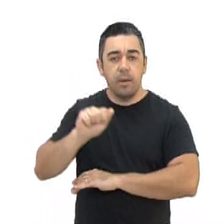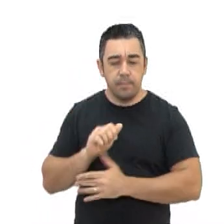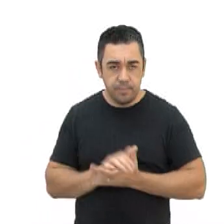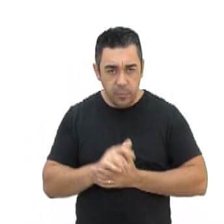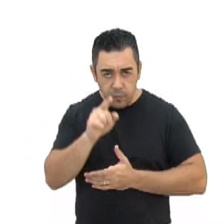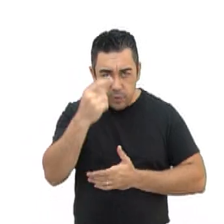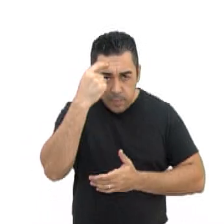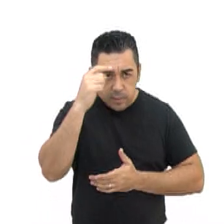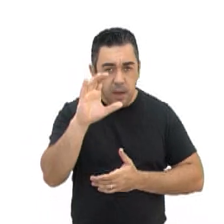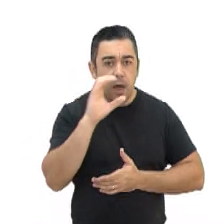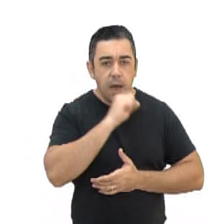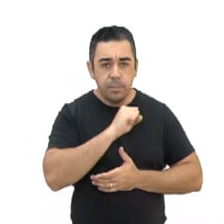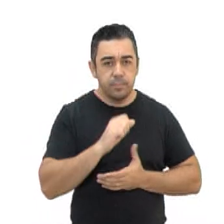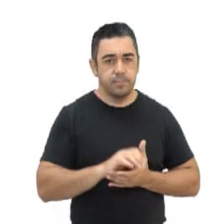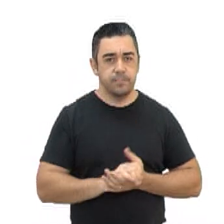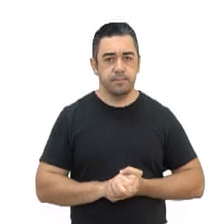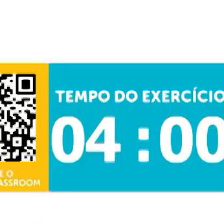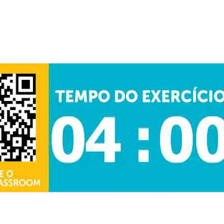pouco e respondam.